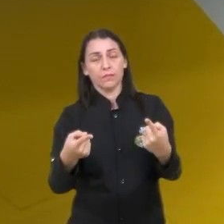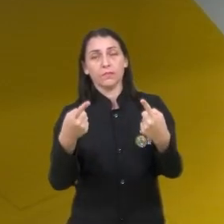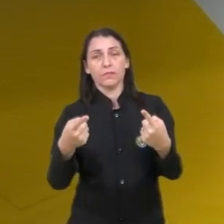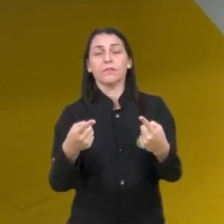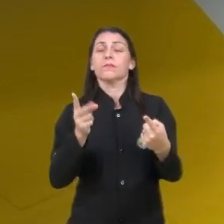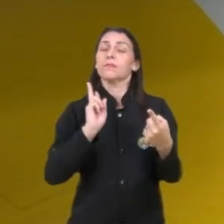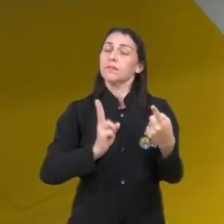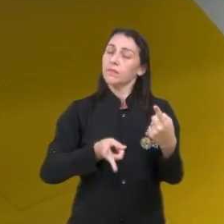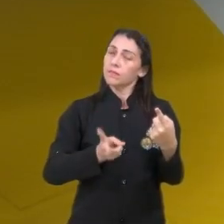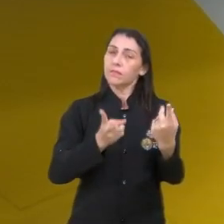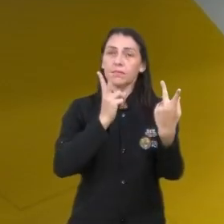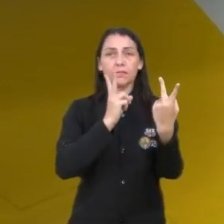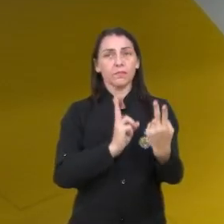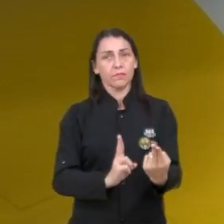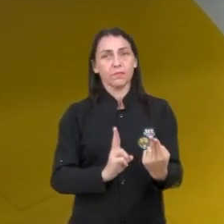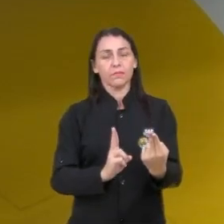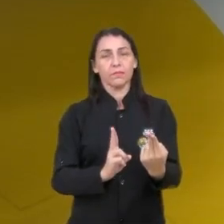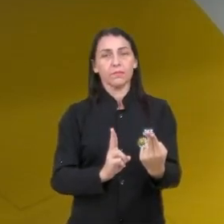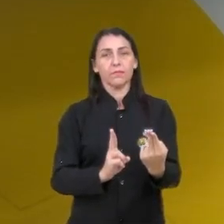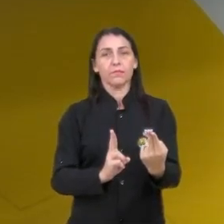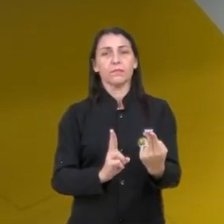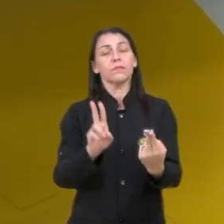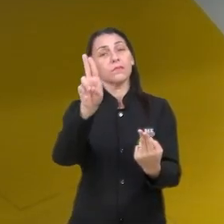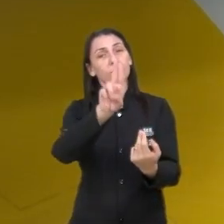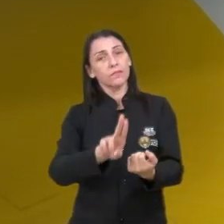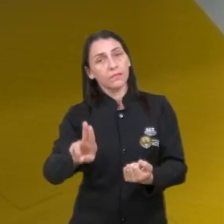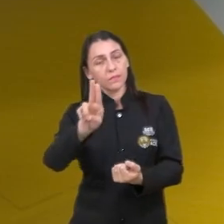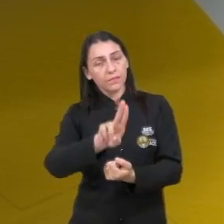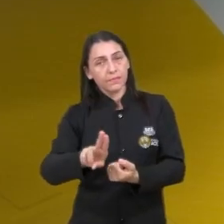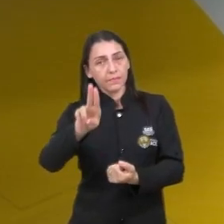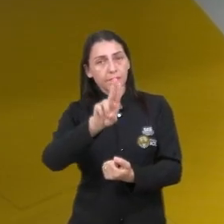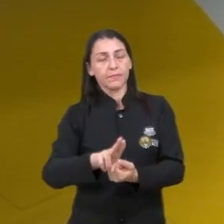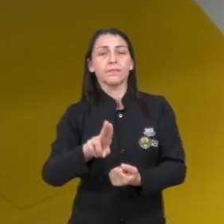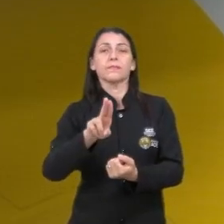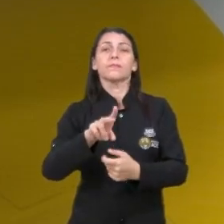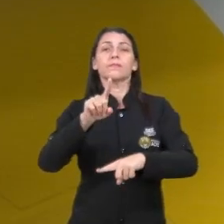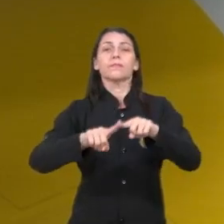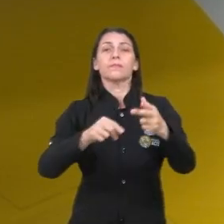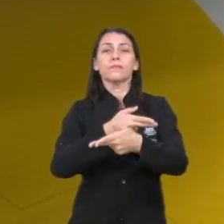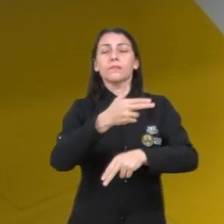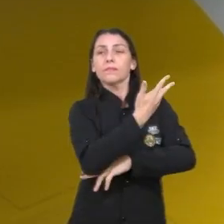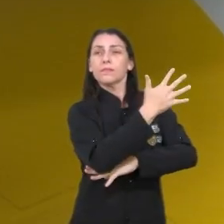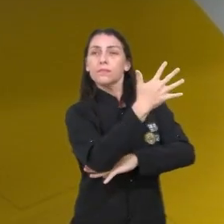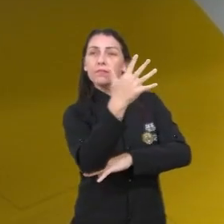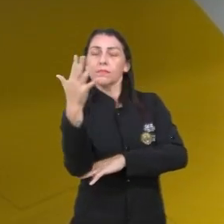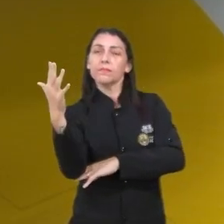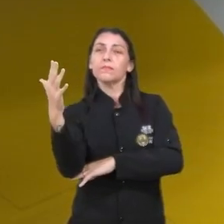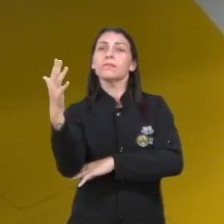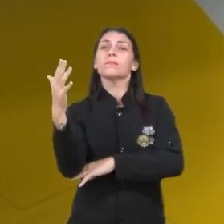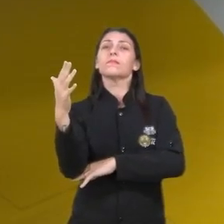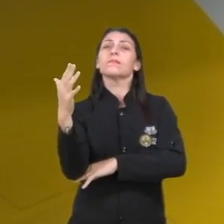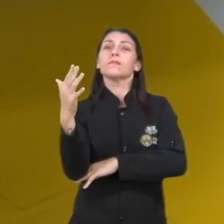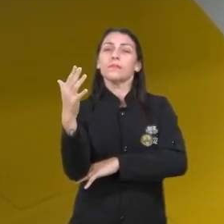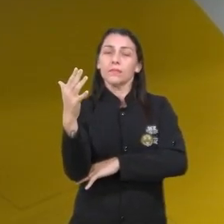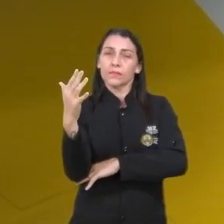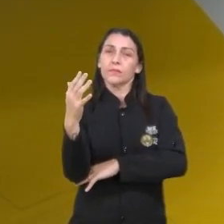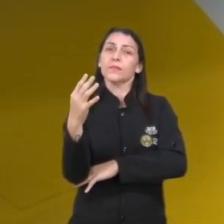vai permanecer igual, que é a utilização dos recursos naturais como fonte